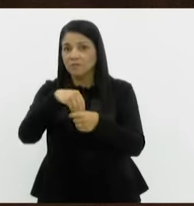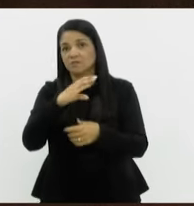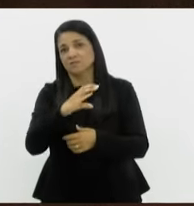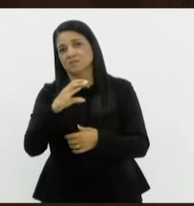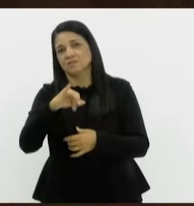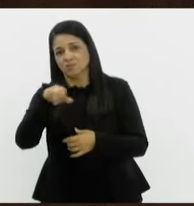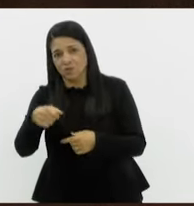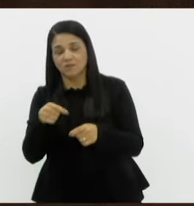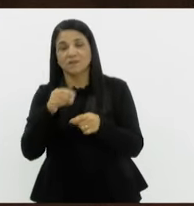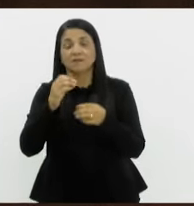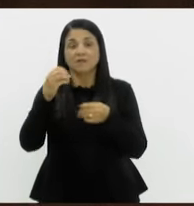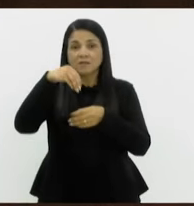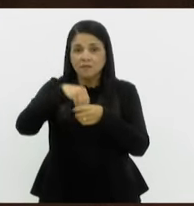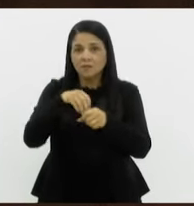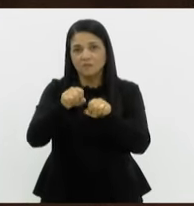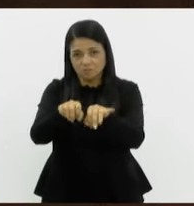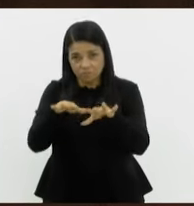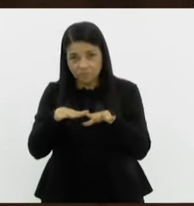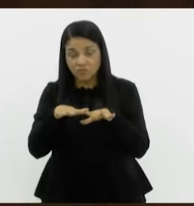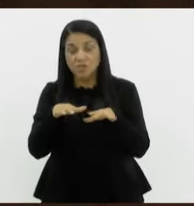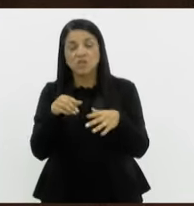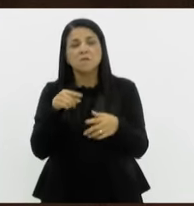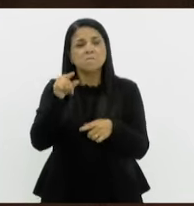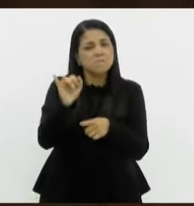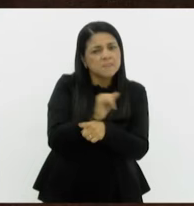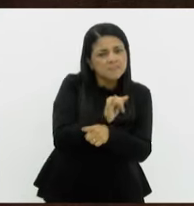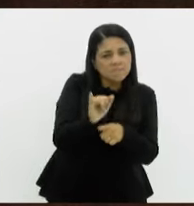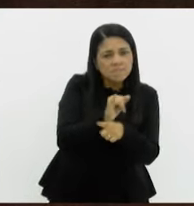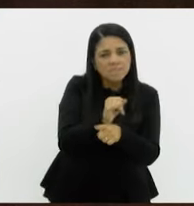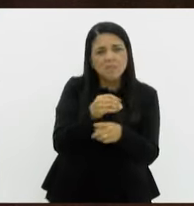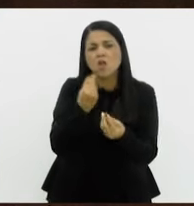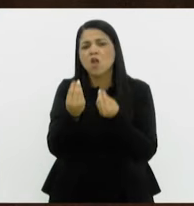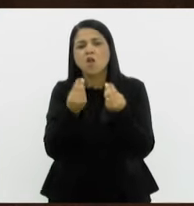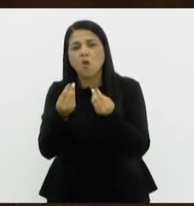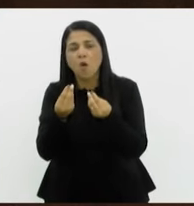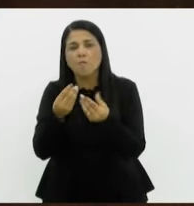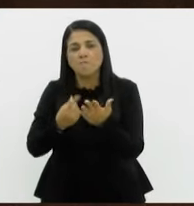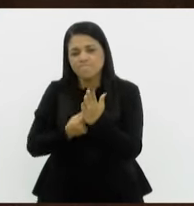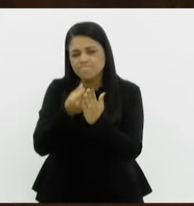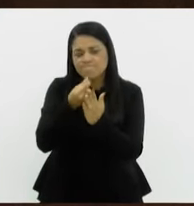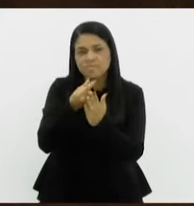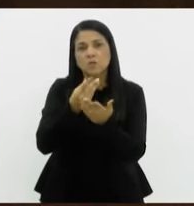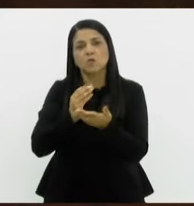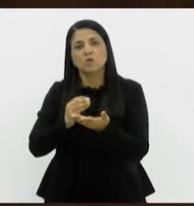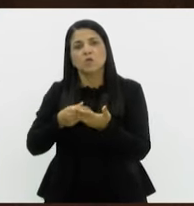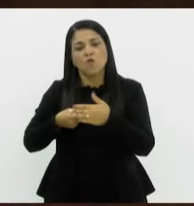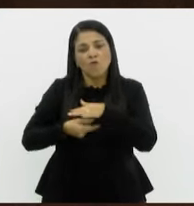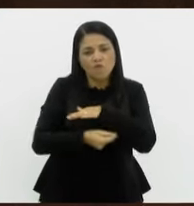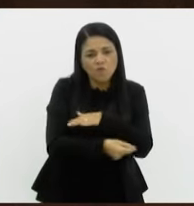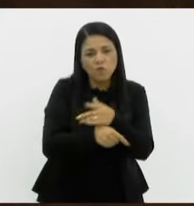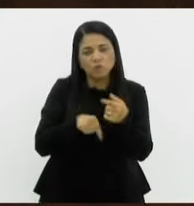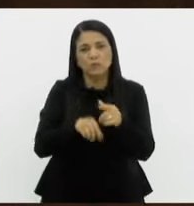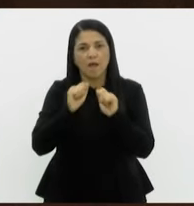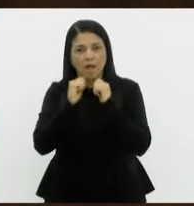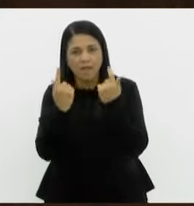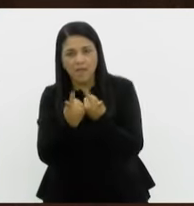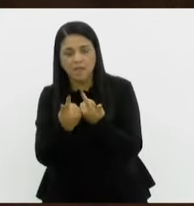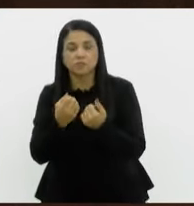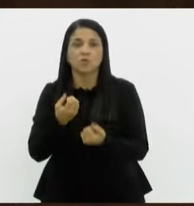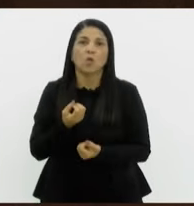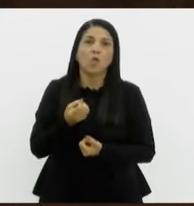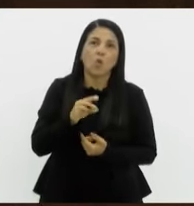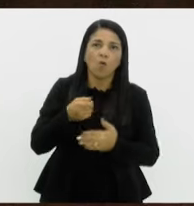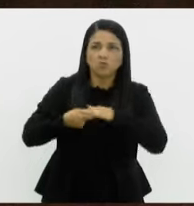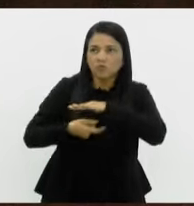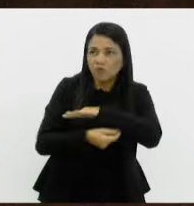para que a gente possa estudar formas e mecanismos de aporte financeiro, seja do fundo dessa casa, do fundo do Tribunal de